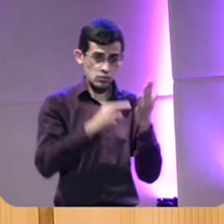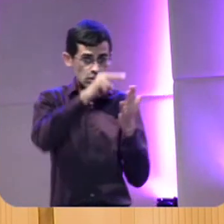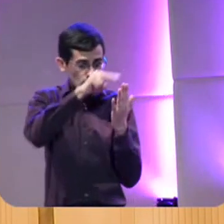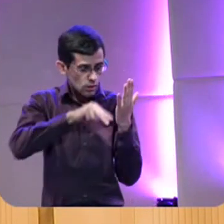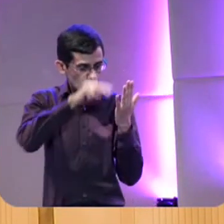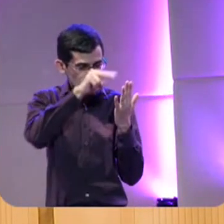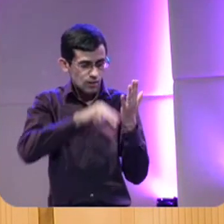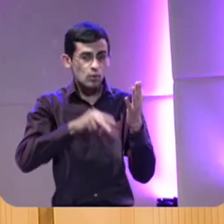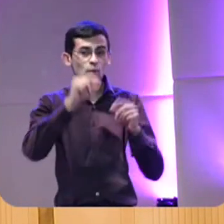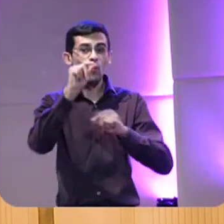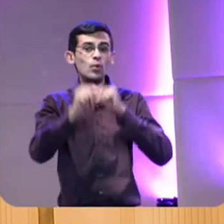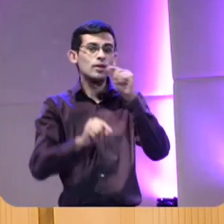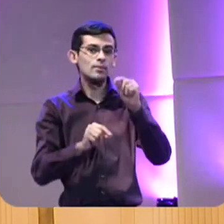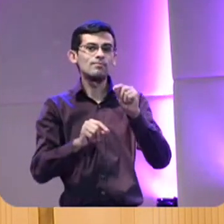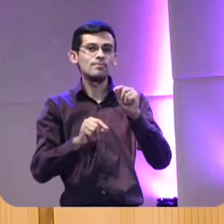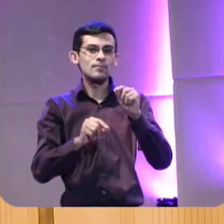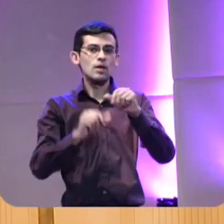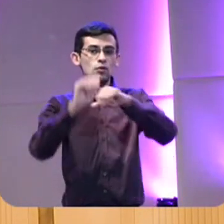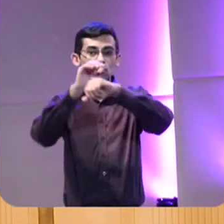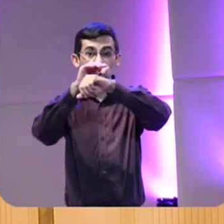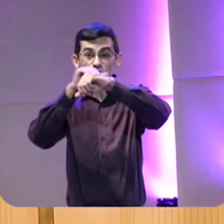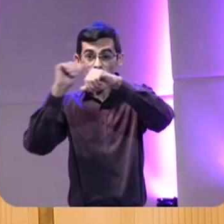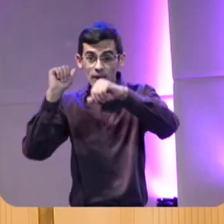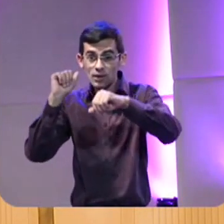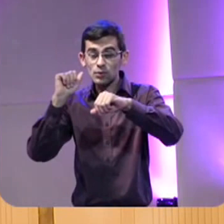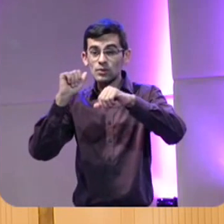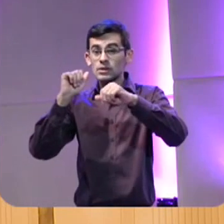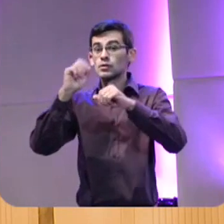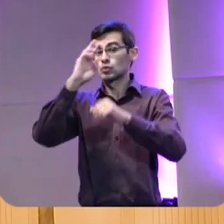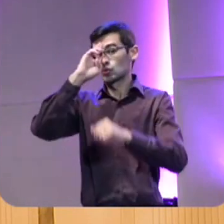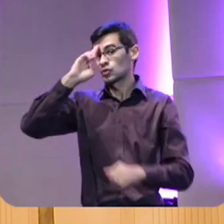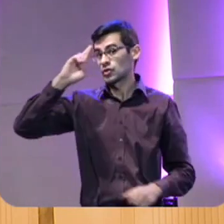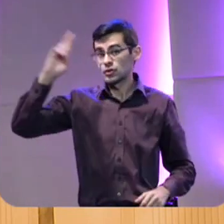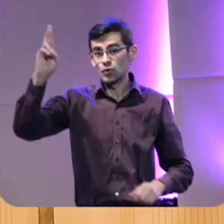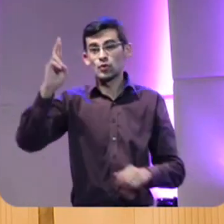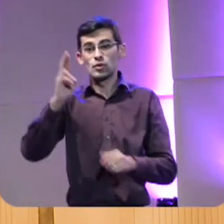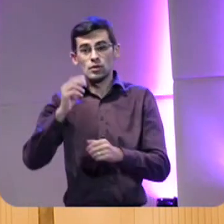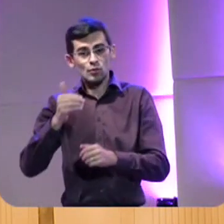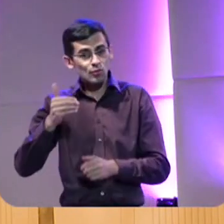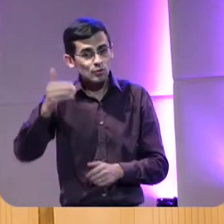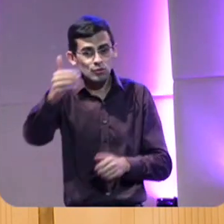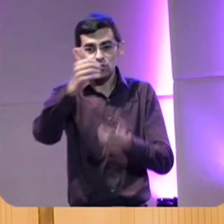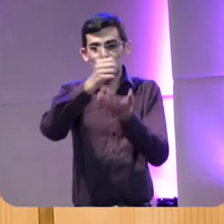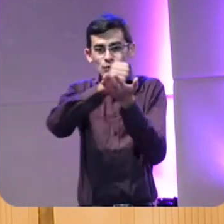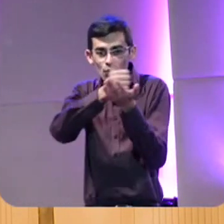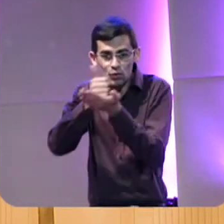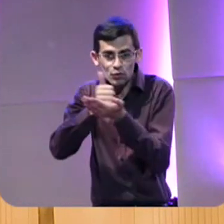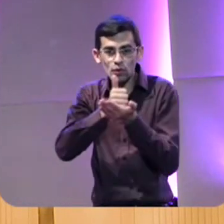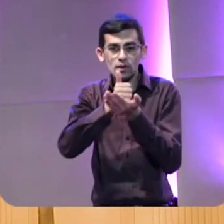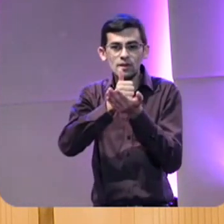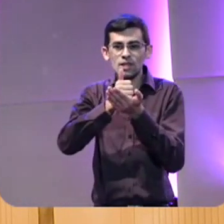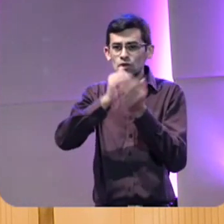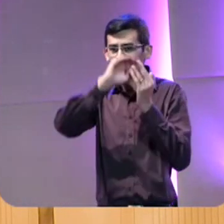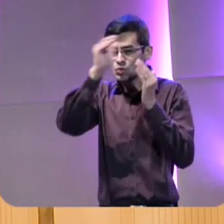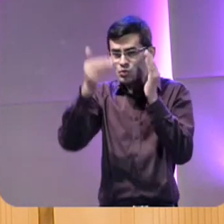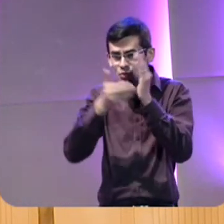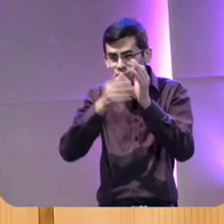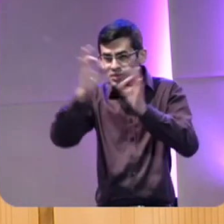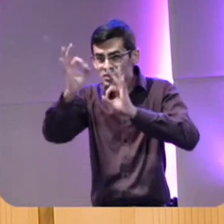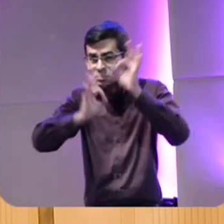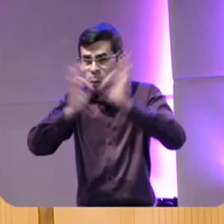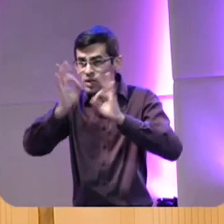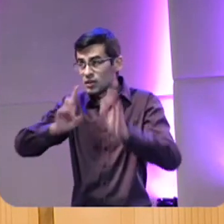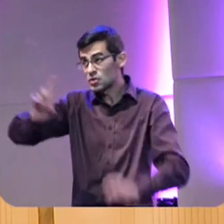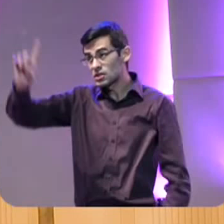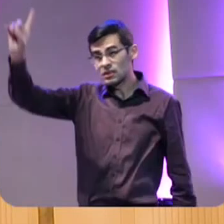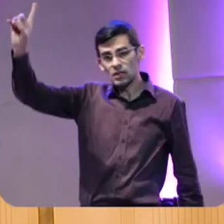li um apelo. Olha, o Senhor continua no controle, tudo está dentro do seu plano, Ele